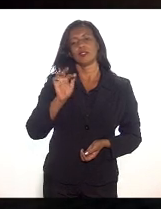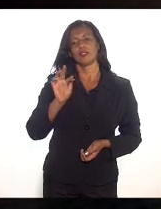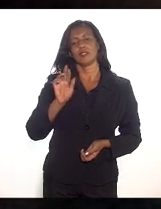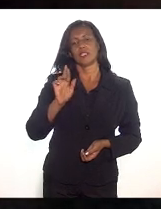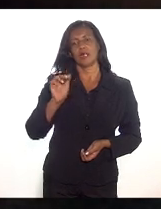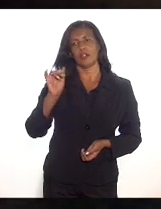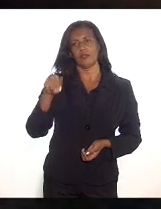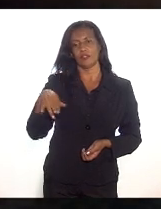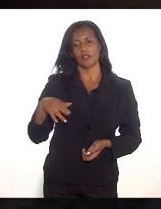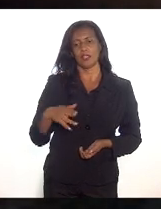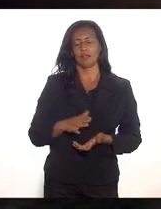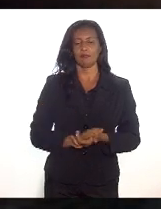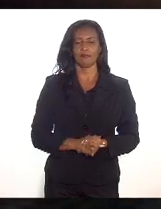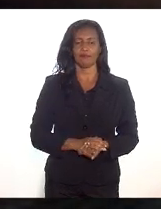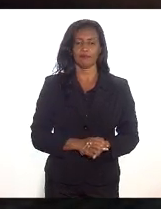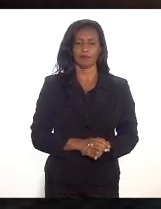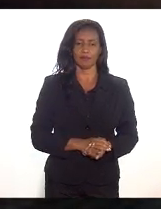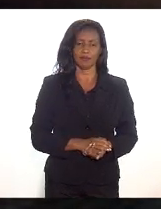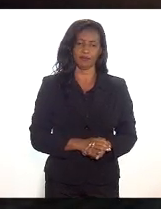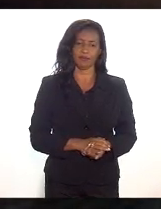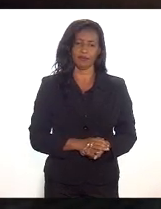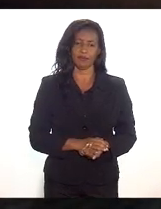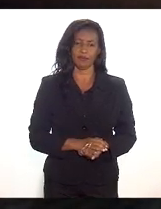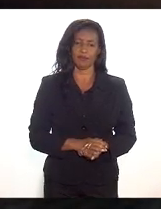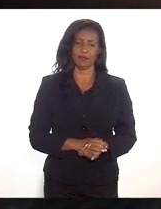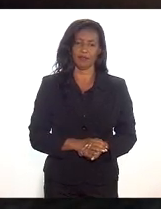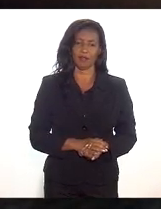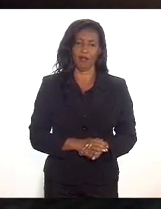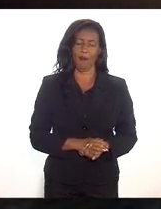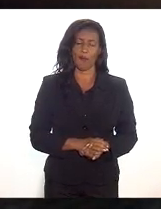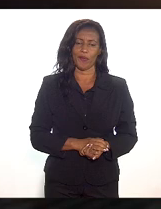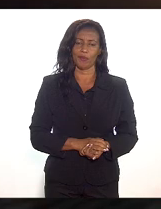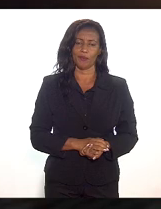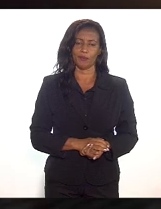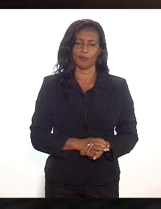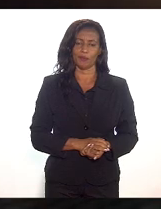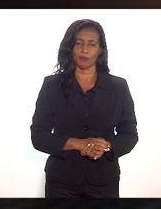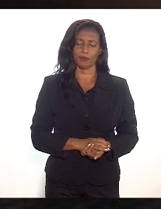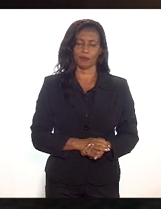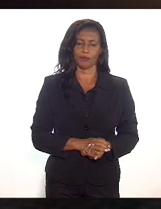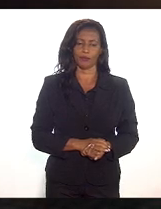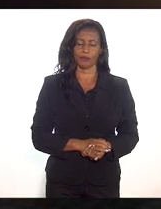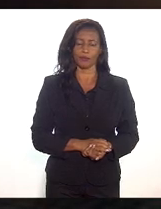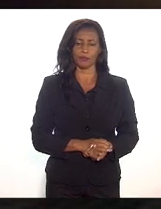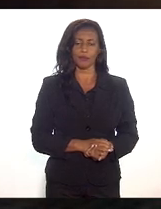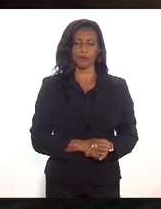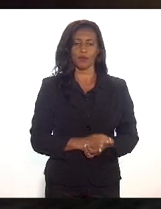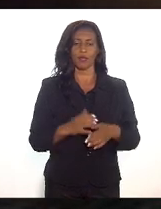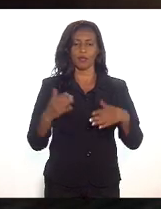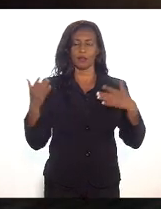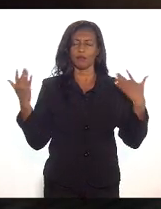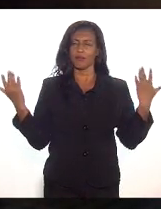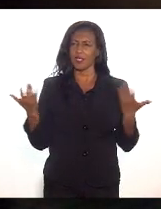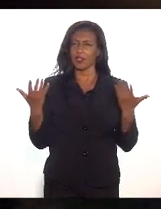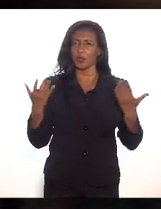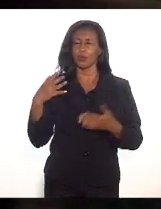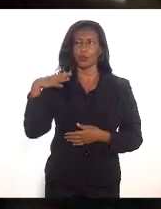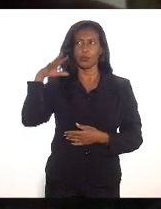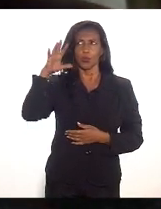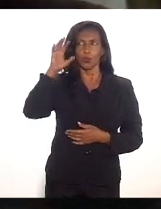Carlos Mink, grande referência na área do saneamento no nosso estado, e eu ouvi com muita atenção